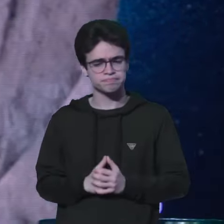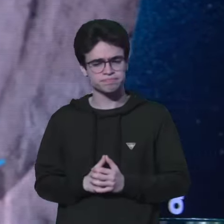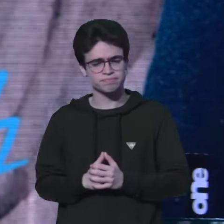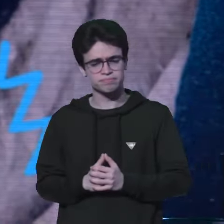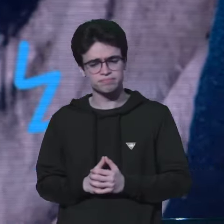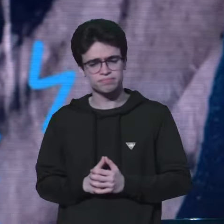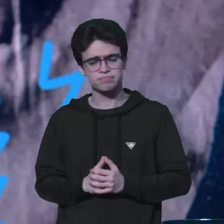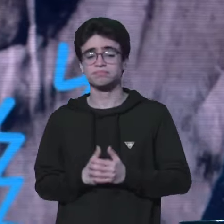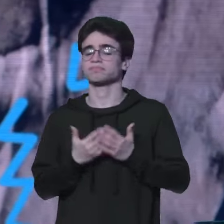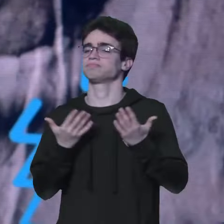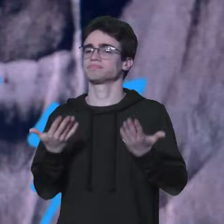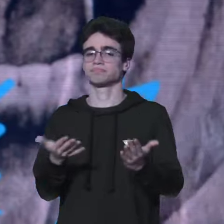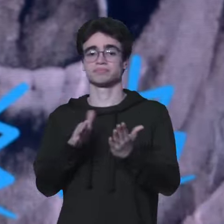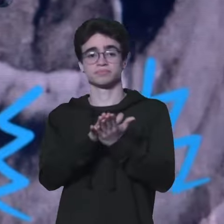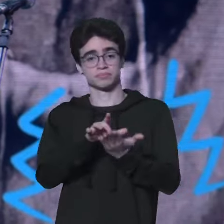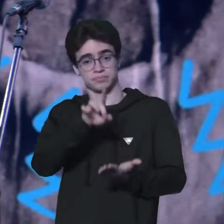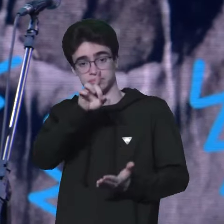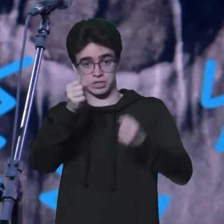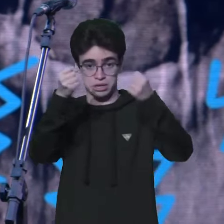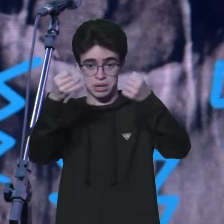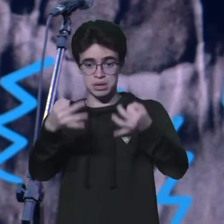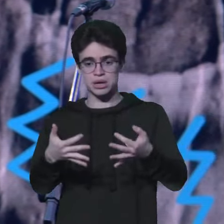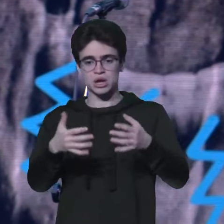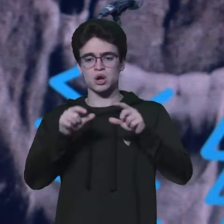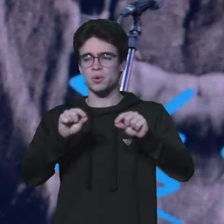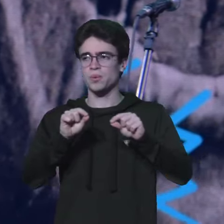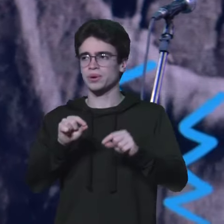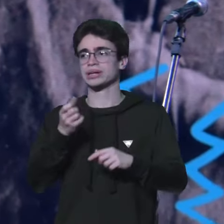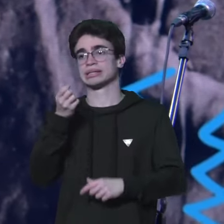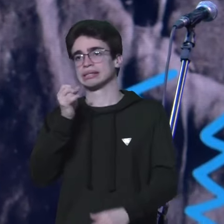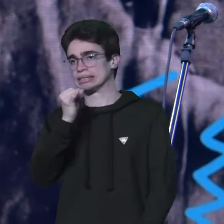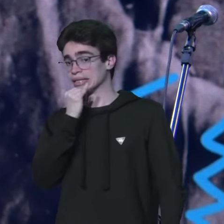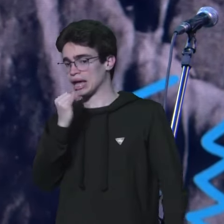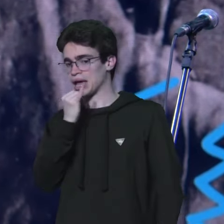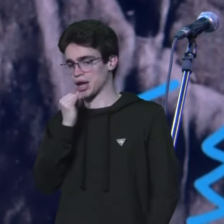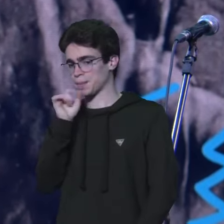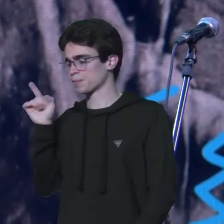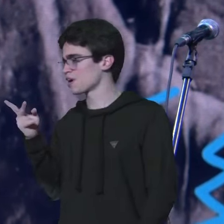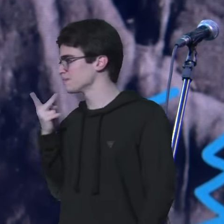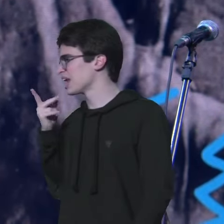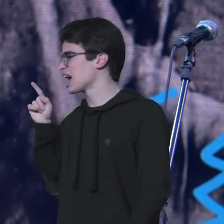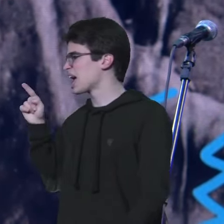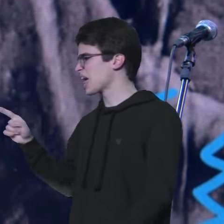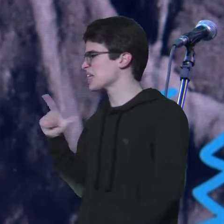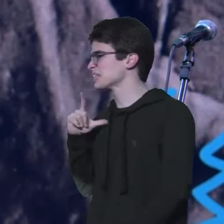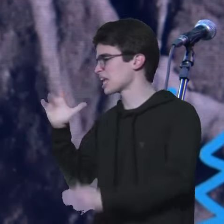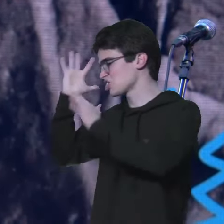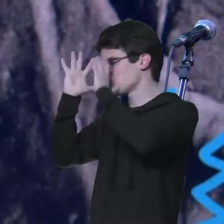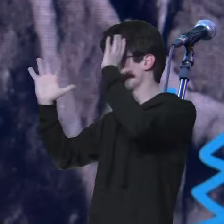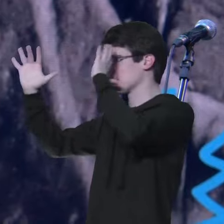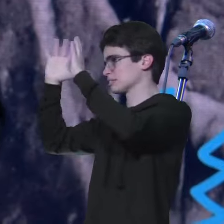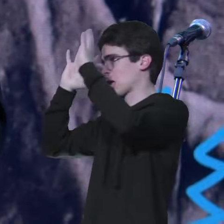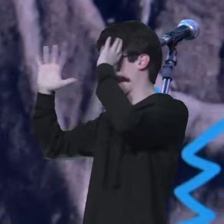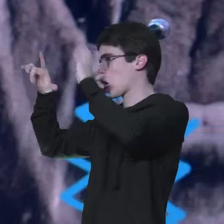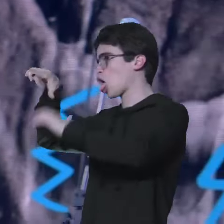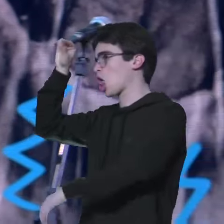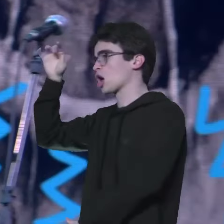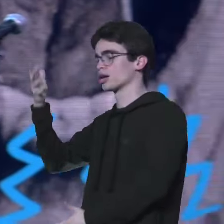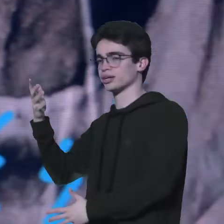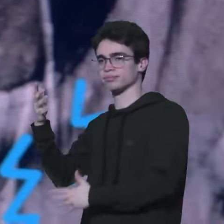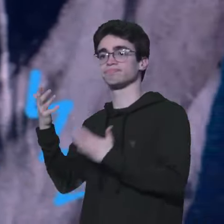diz que quando o texto diz que aquela mulher tinha um espírito de adivinhação, no